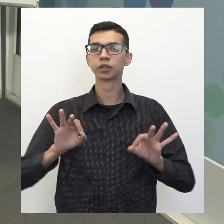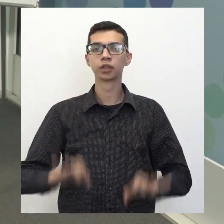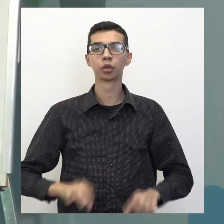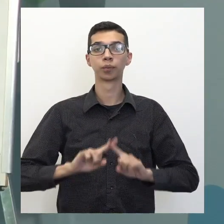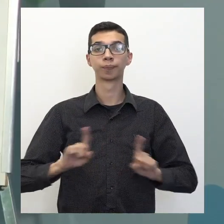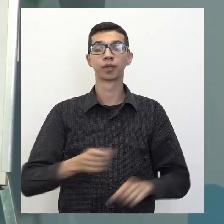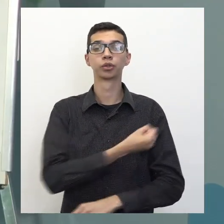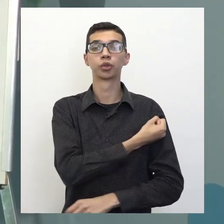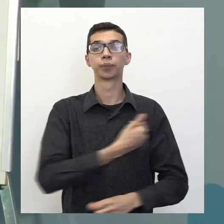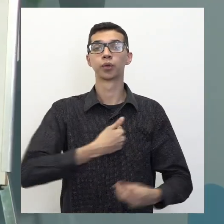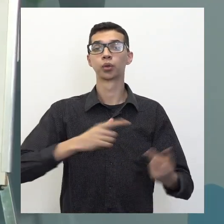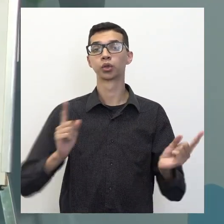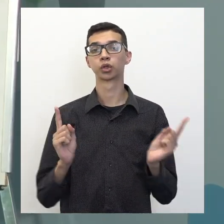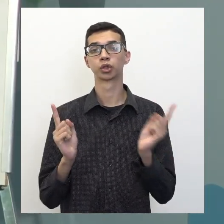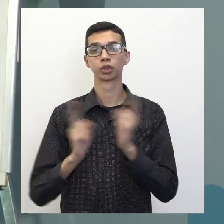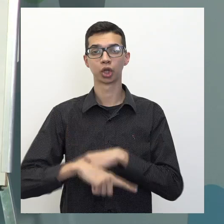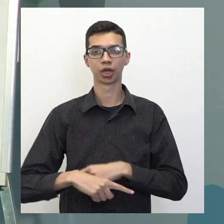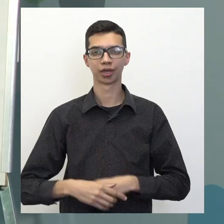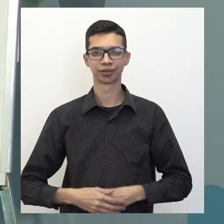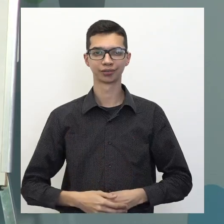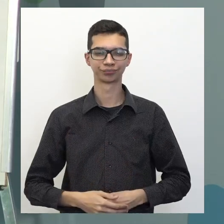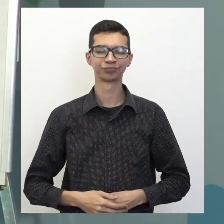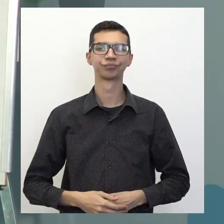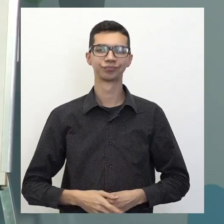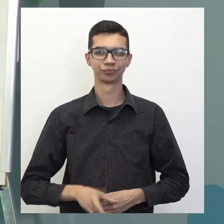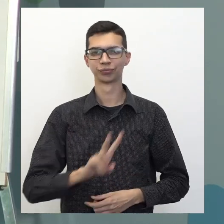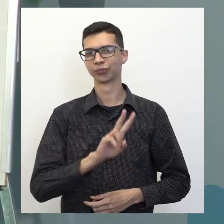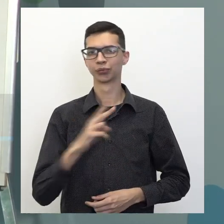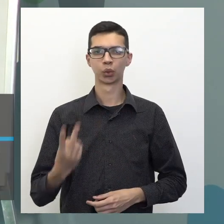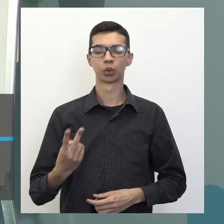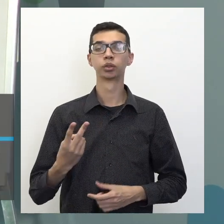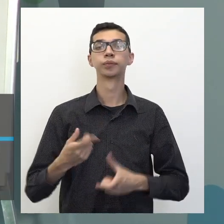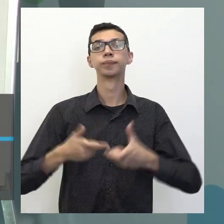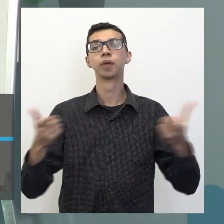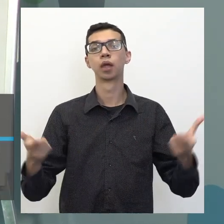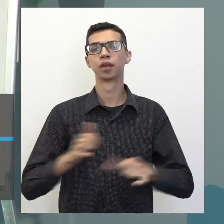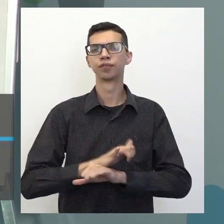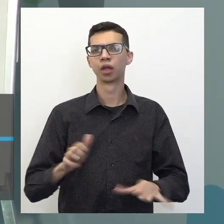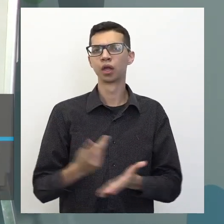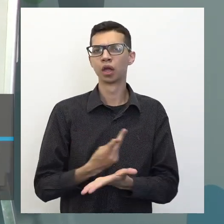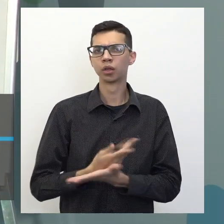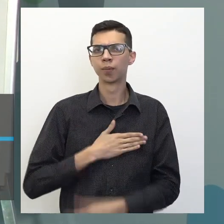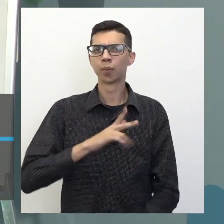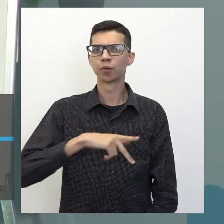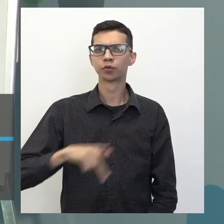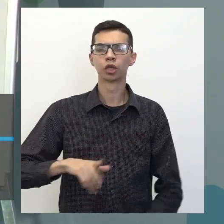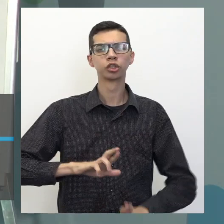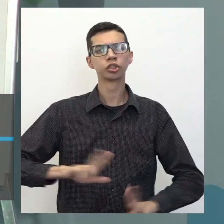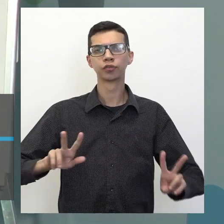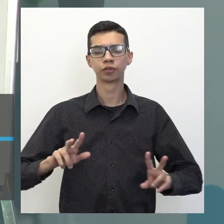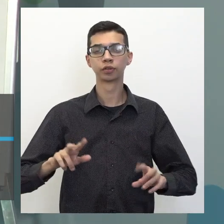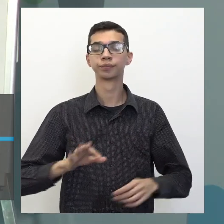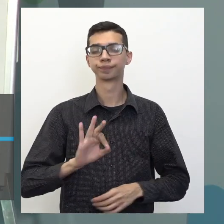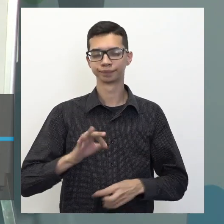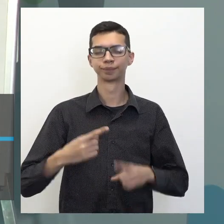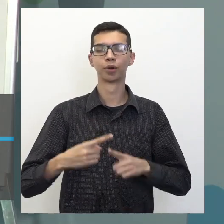valor diferente daquilo que muitos até chamam a atenção. Ah, o meu deu errado, a professora me falou outra, e realmente a professora estava correta, porque eu